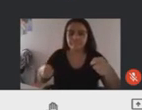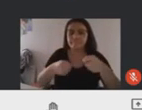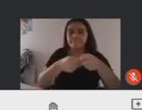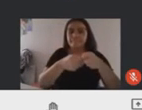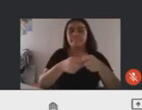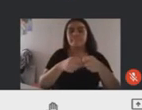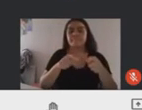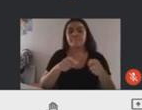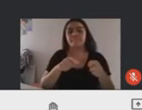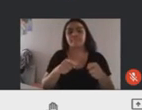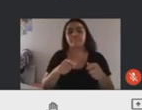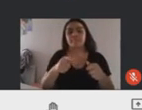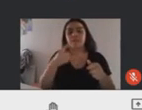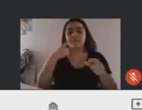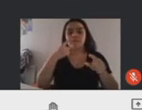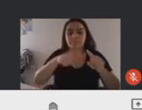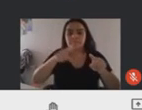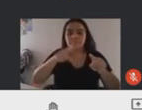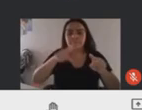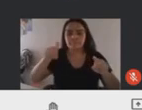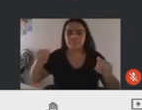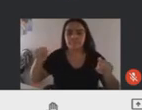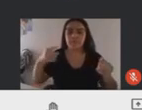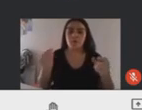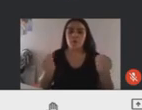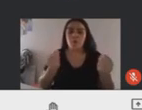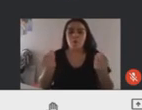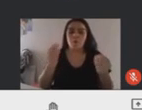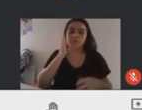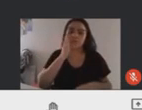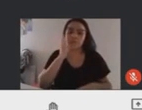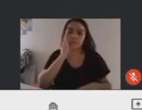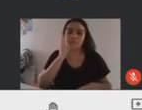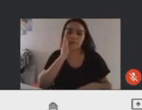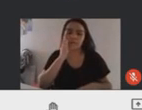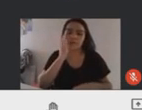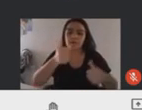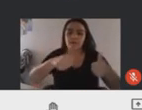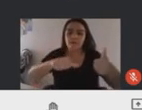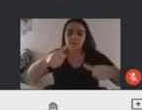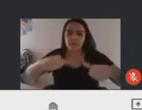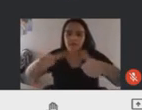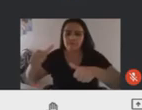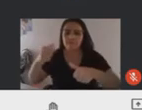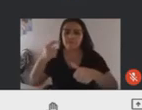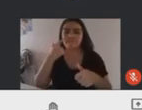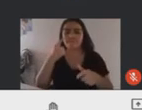quimiométricas, com métodos de classificação, para poder montar